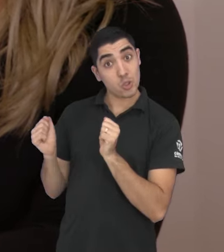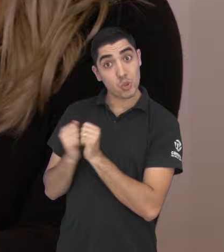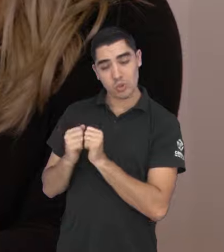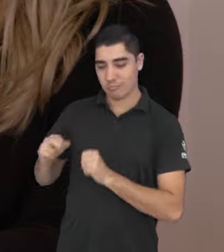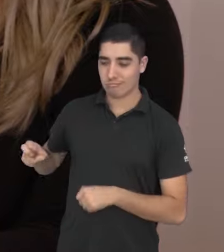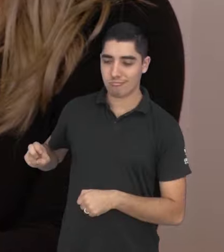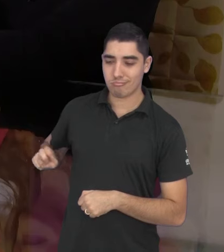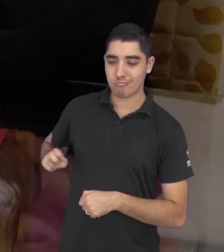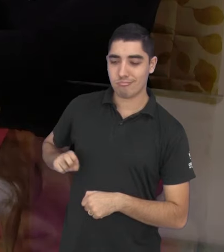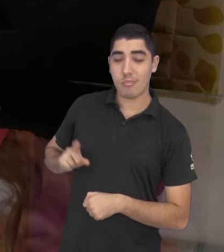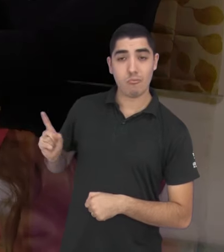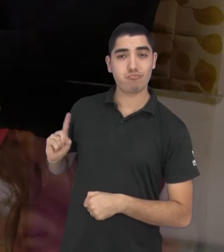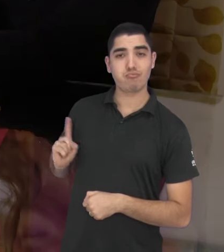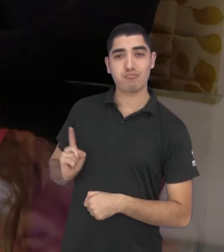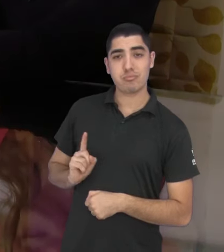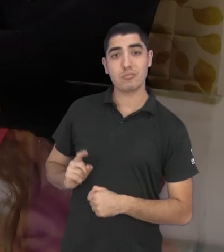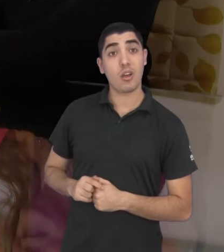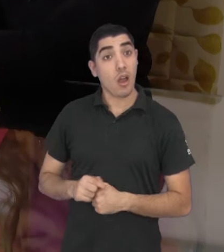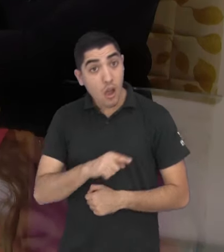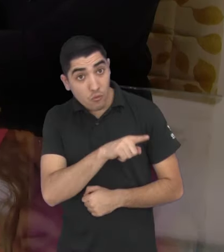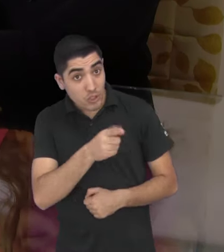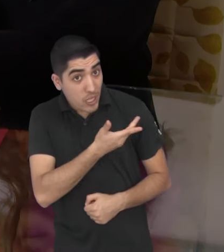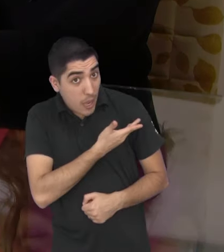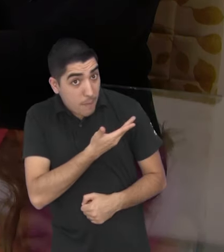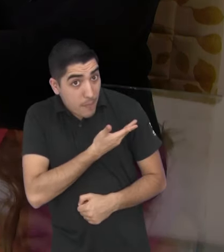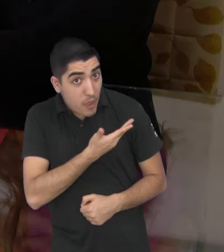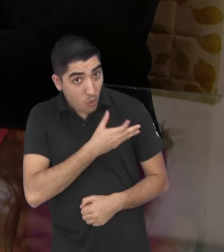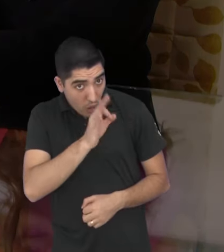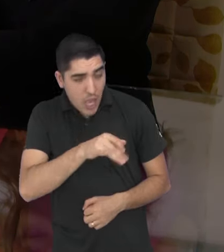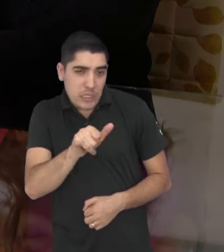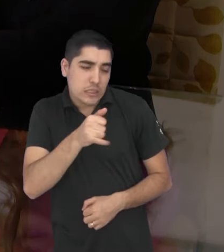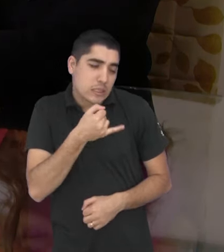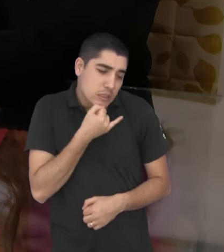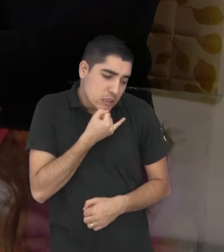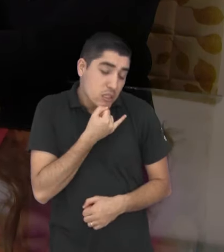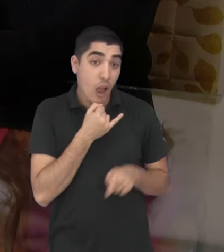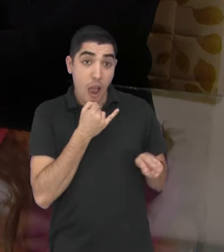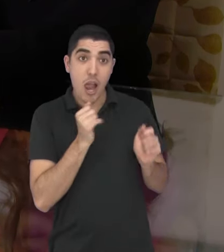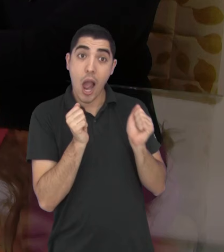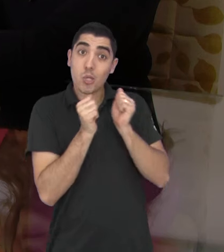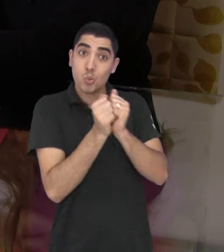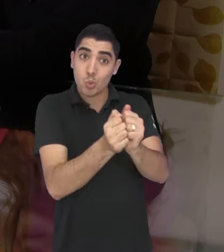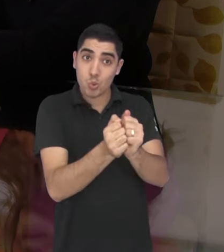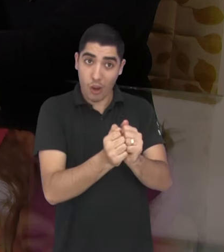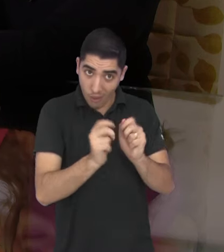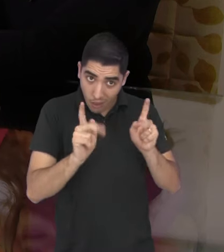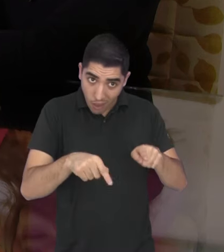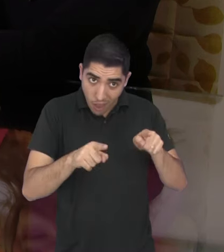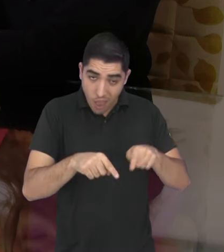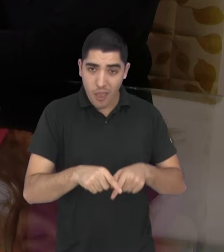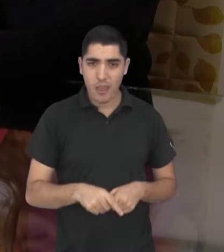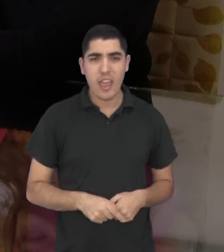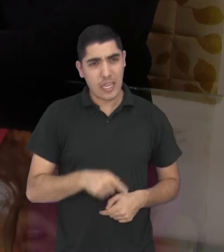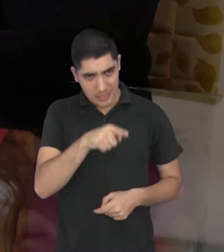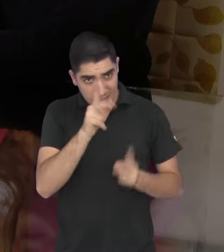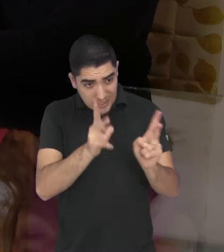lado. Vocês são super amigos, então. É. Quando você tá triste, ele tá lá com você. E